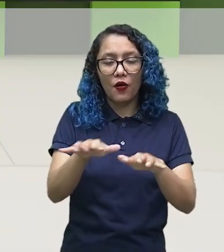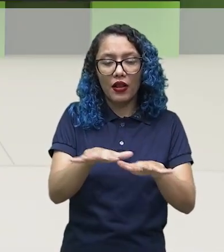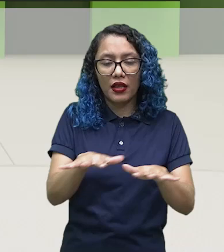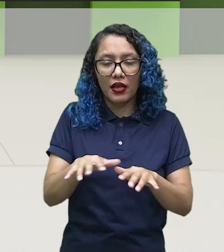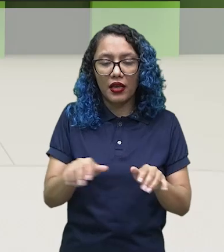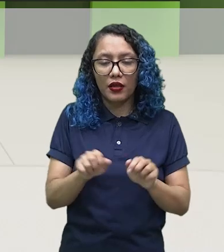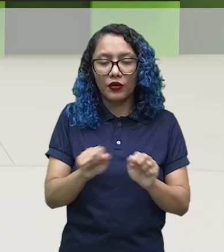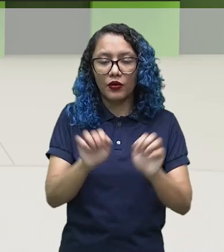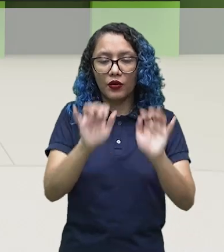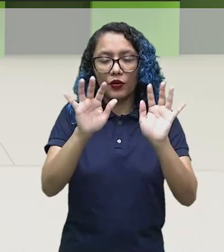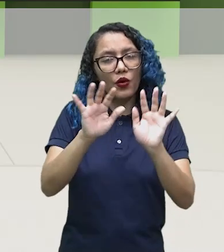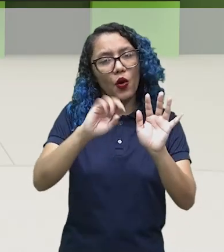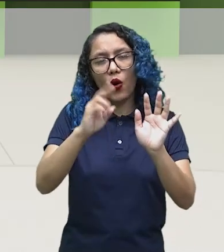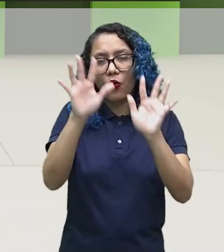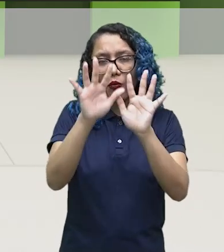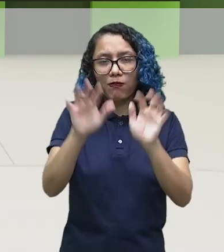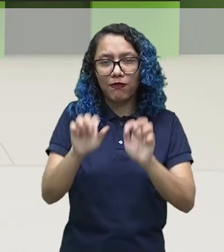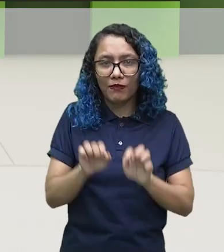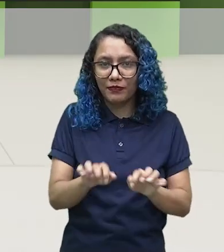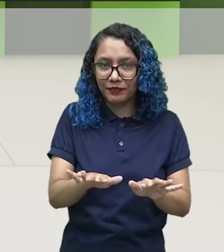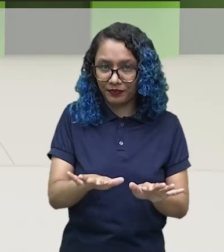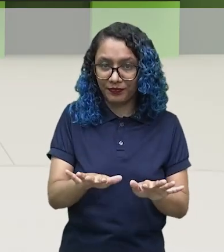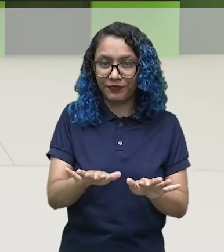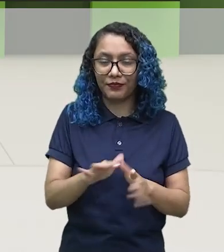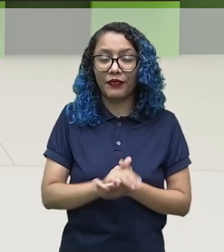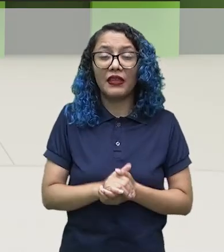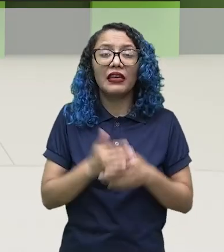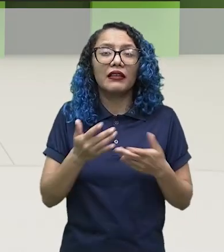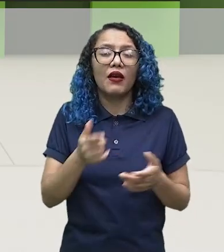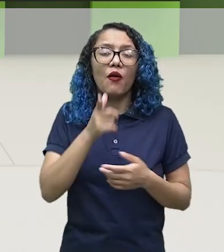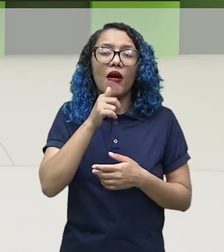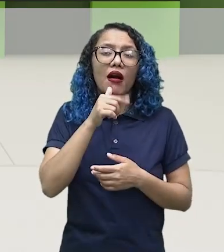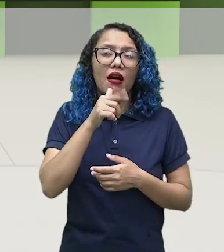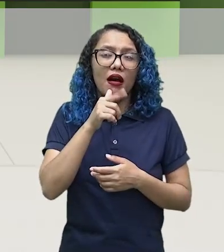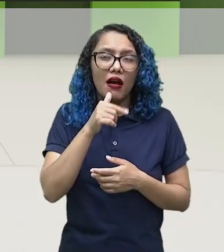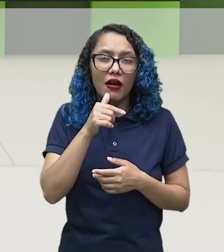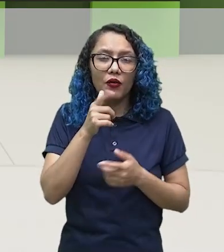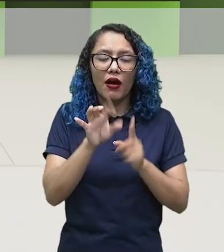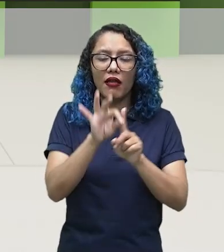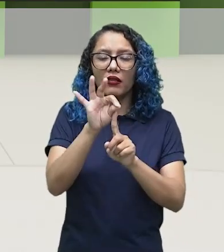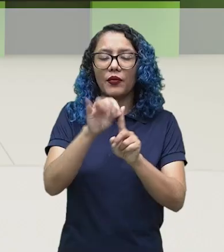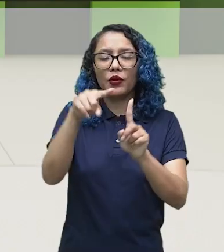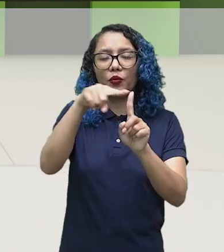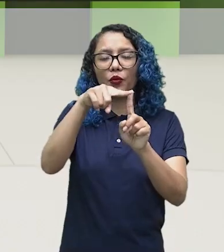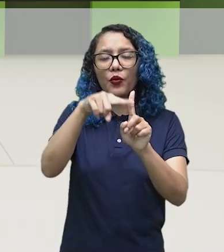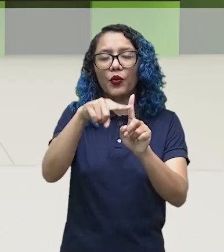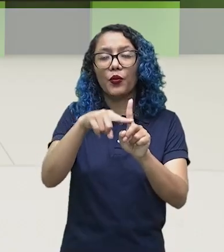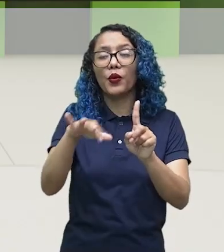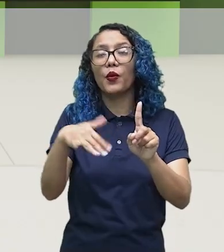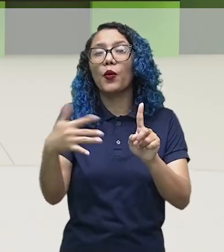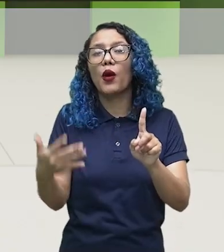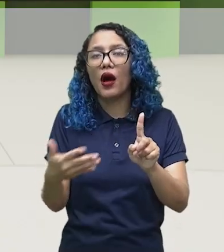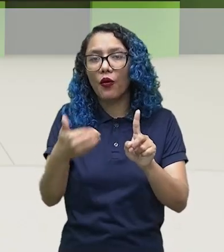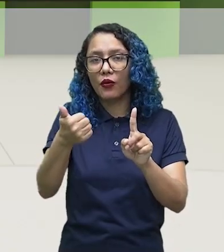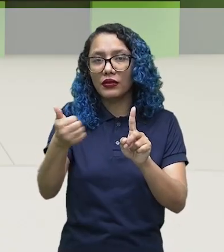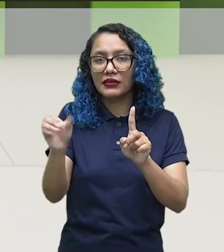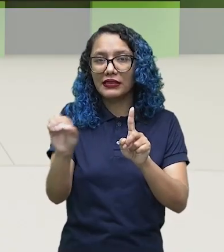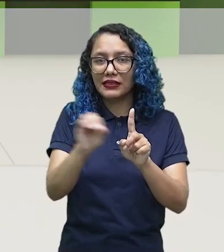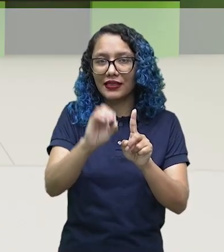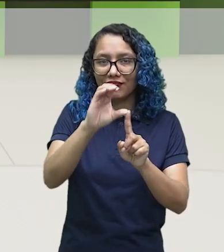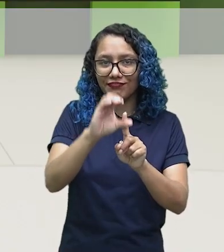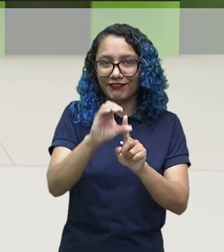o gasoso ou do gasoso para o líquido. No caso da água, né, esse ponto de ebulição é de 100 graus Celsius,